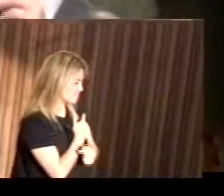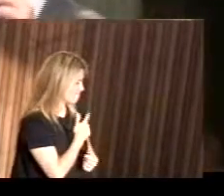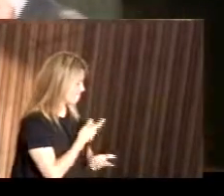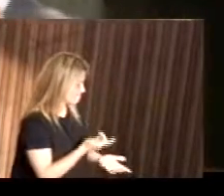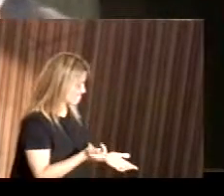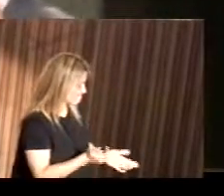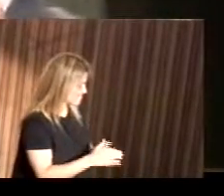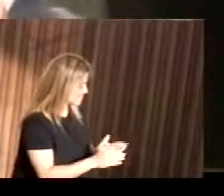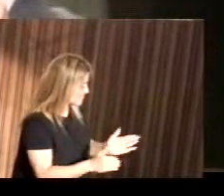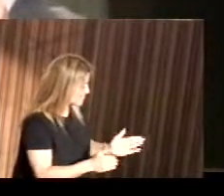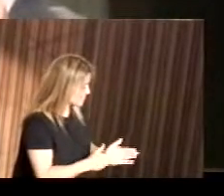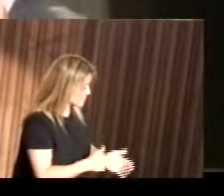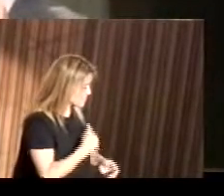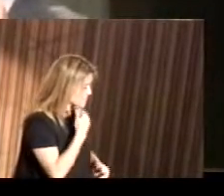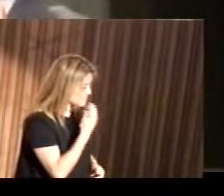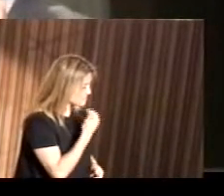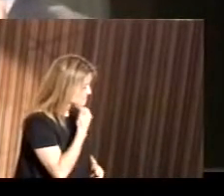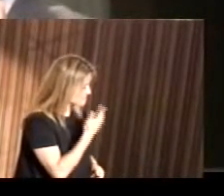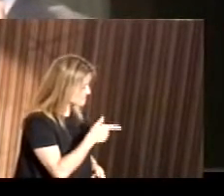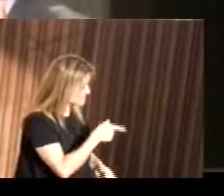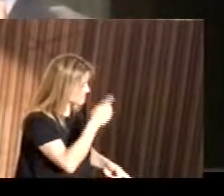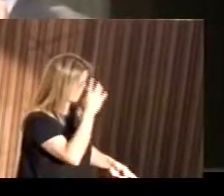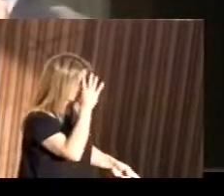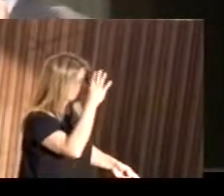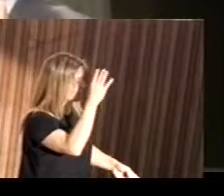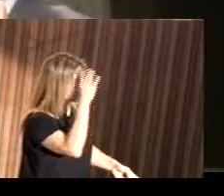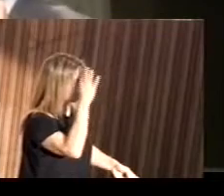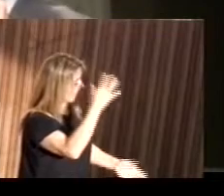tudo isto é ilusão.